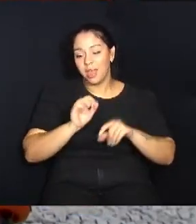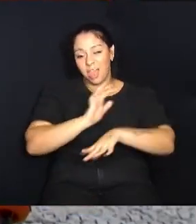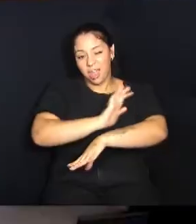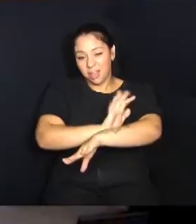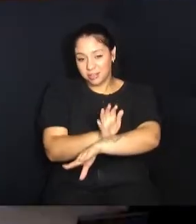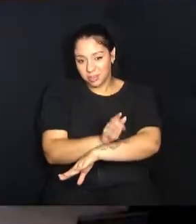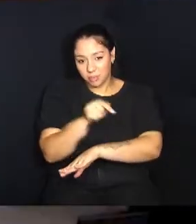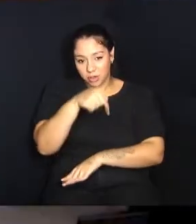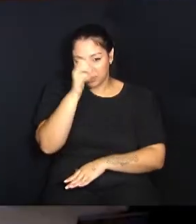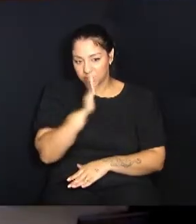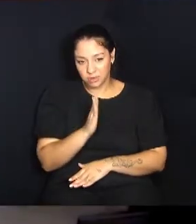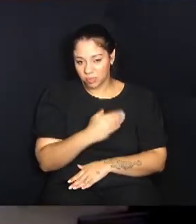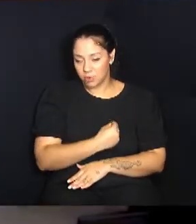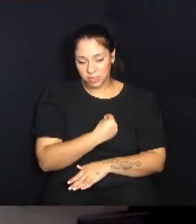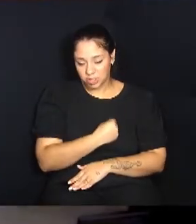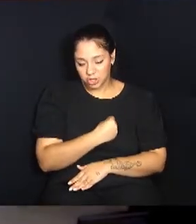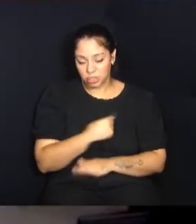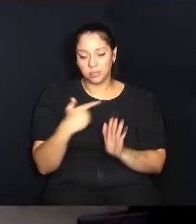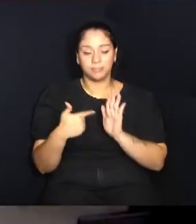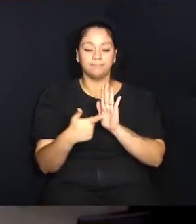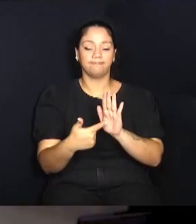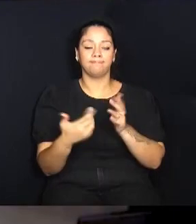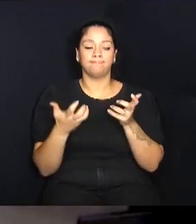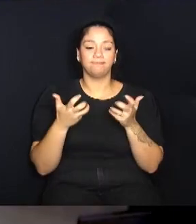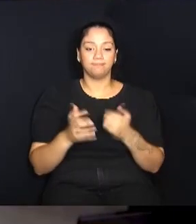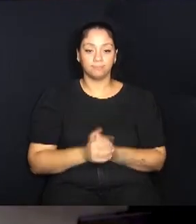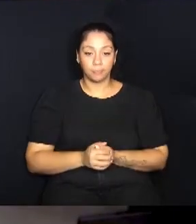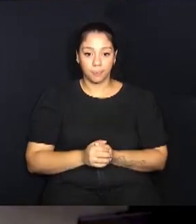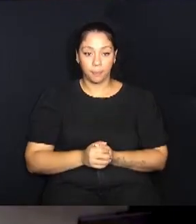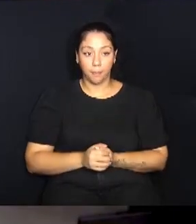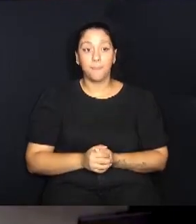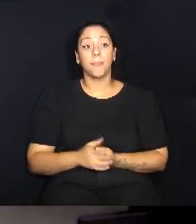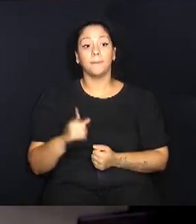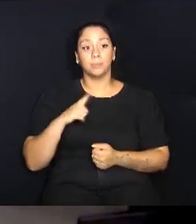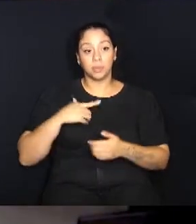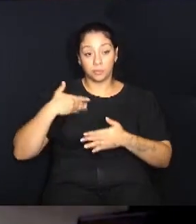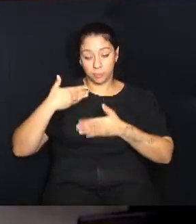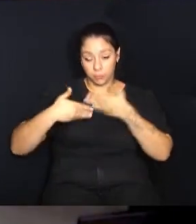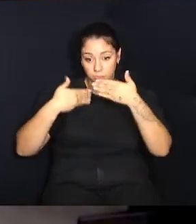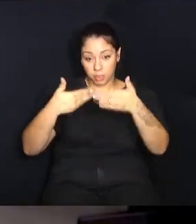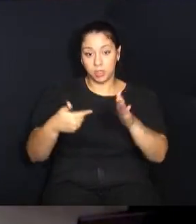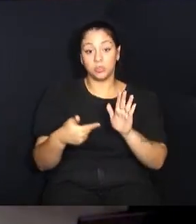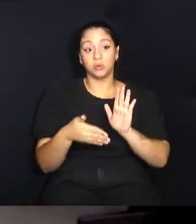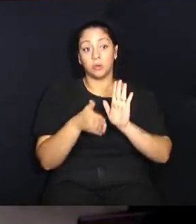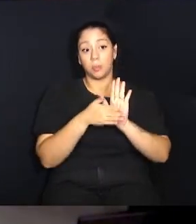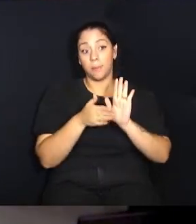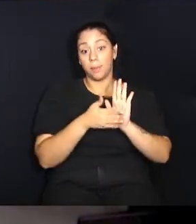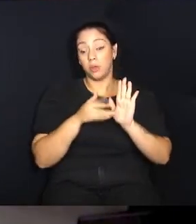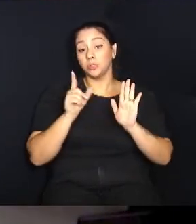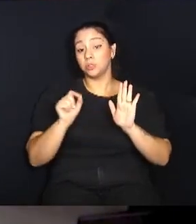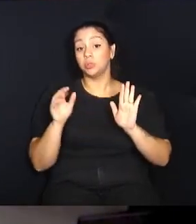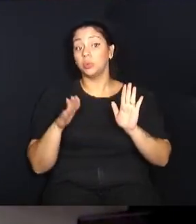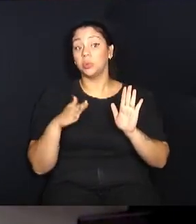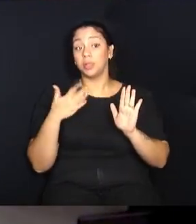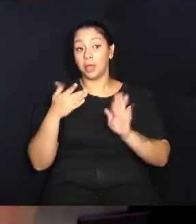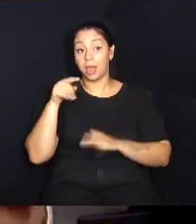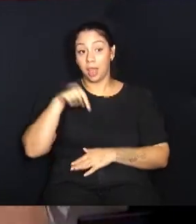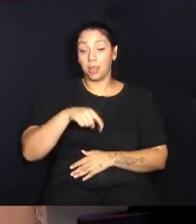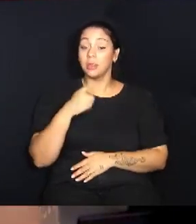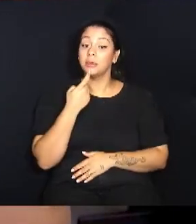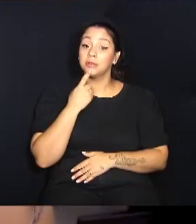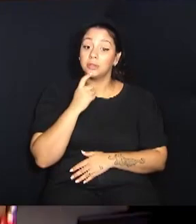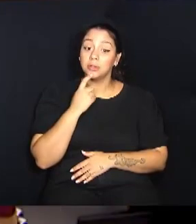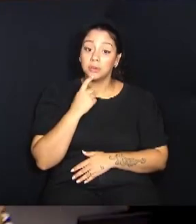Brasil. Dentro desse processo, veio uma proposta aqui para Campinas de querer urbanizar a